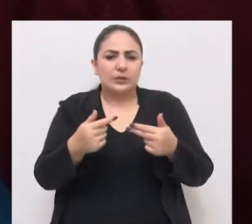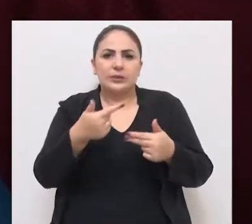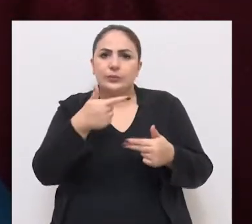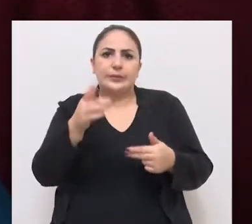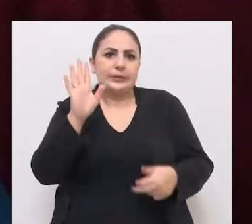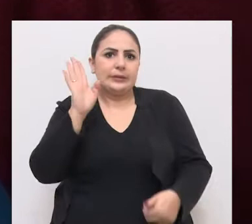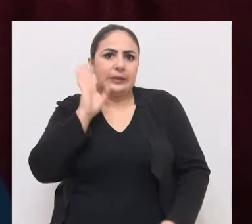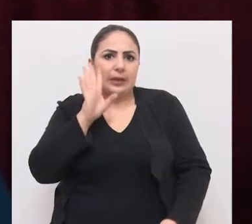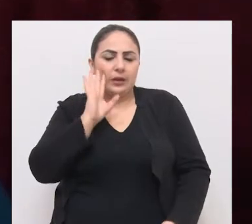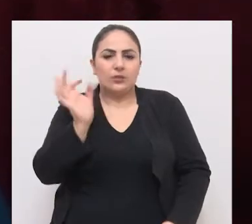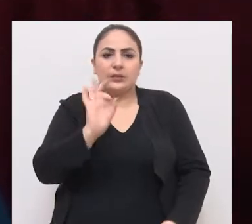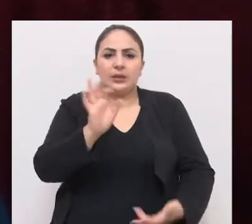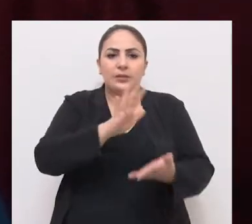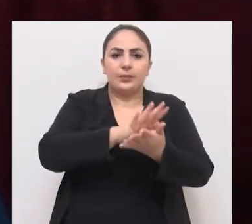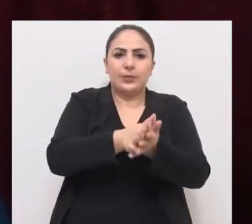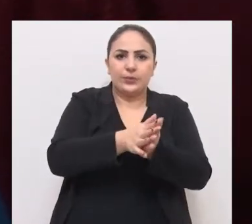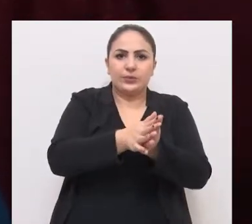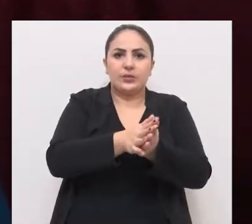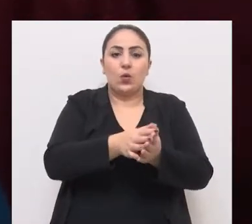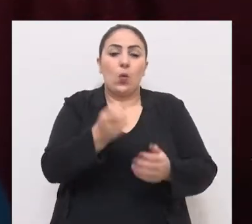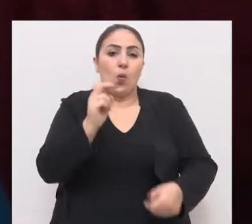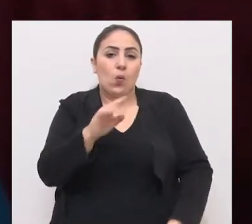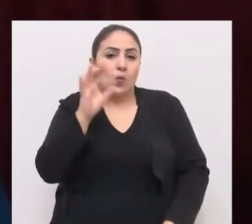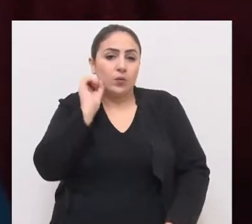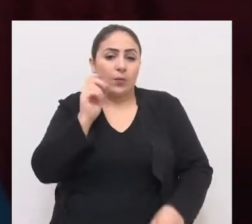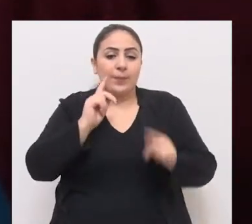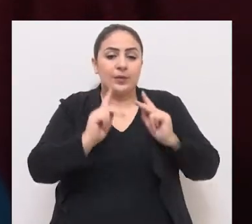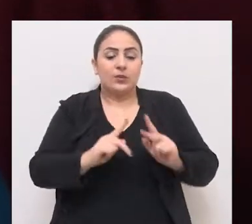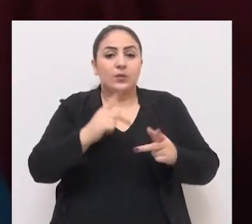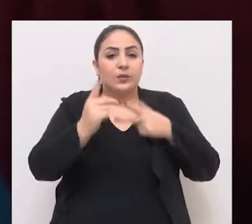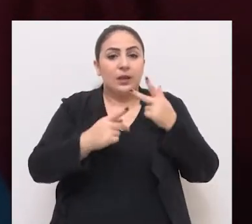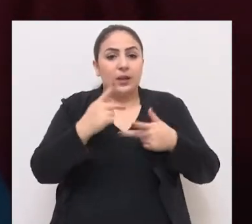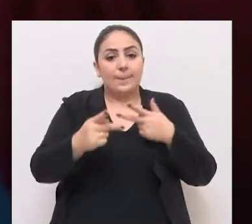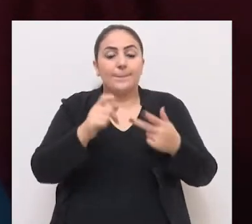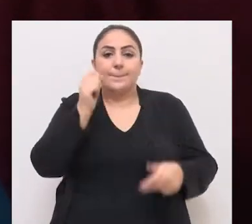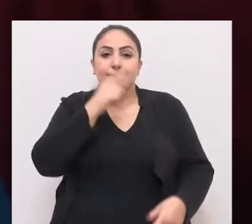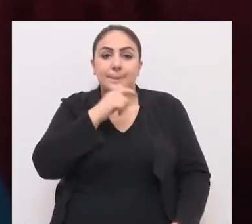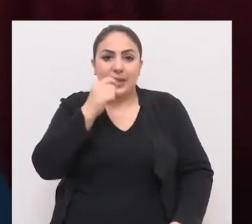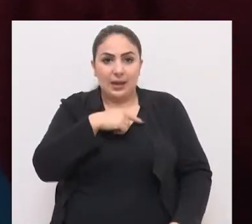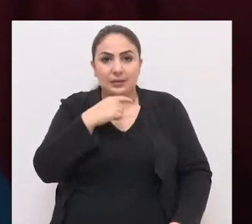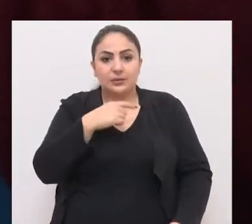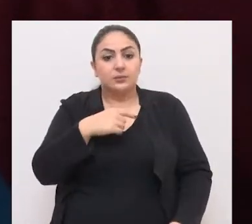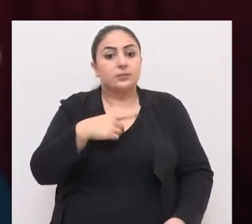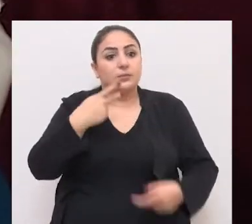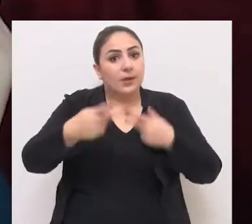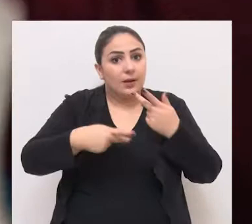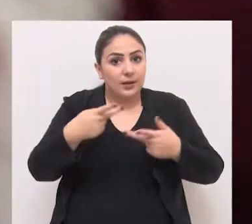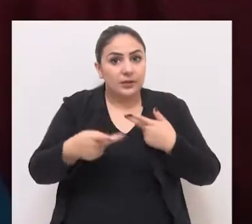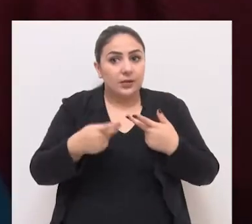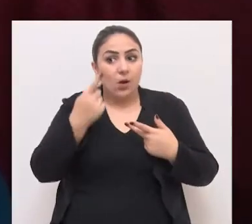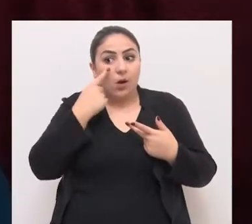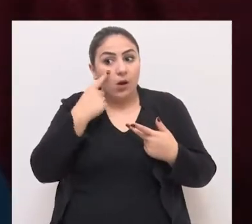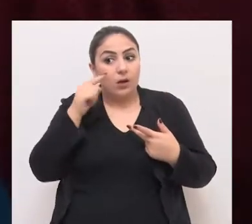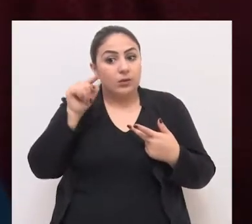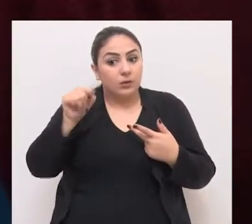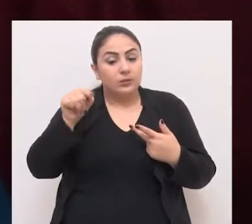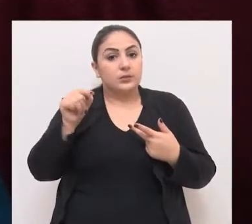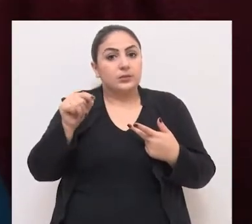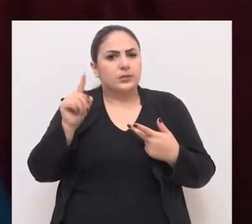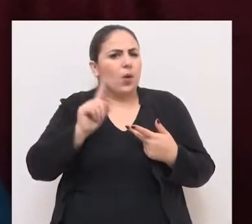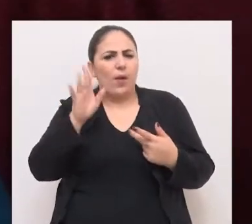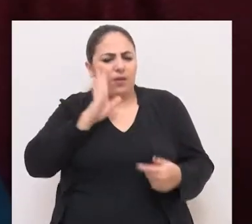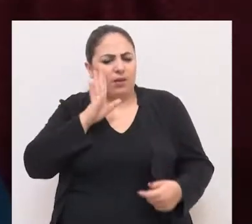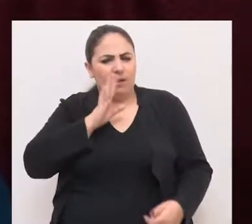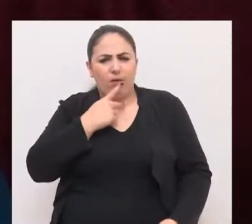que não é legal, que é preconceituoso, ouviu alguém fazer uma piada racista, se posicione. Diga pra ela,